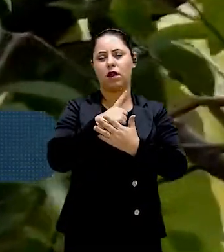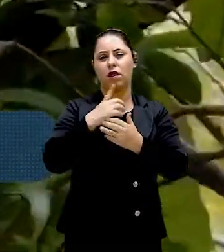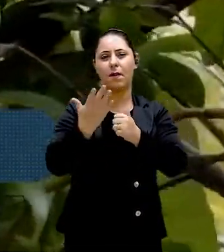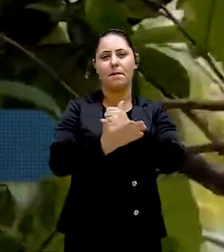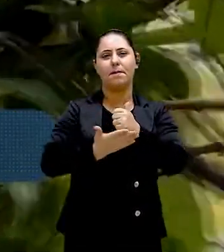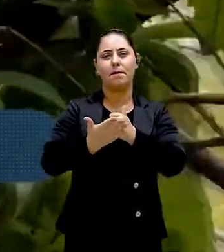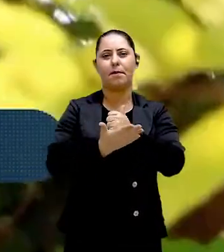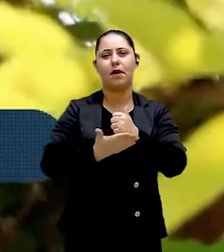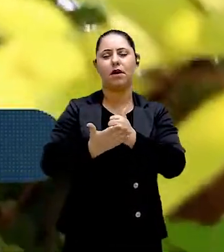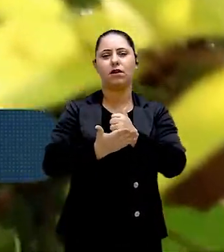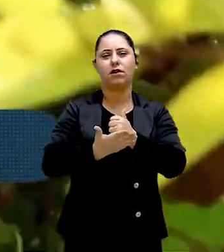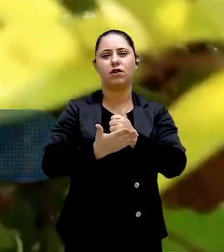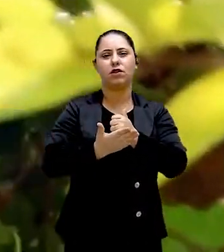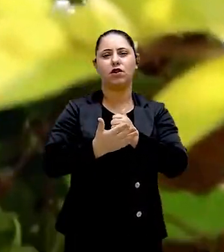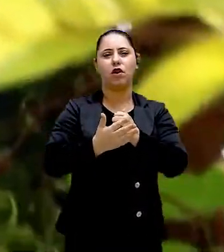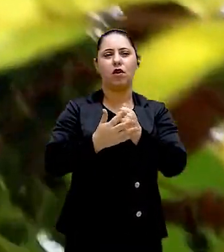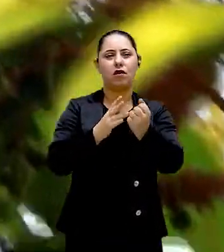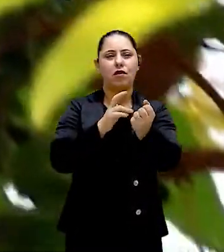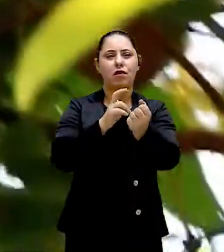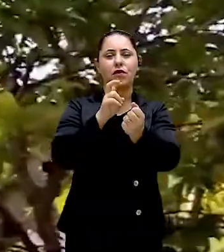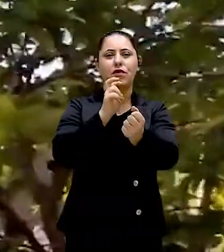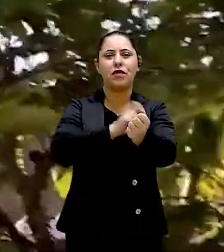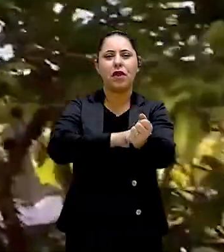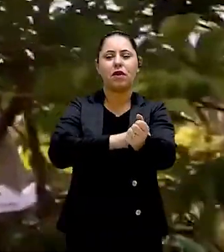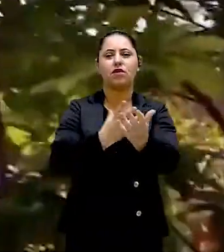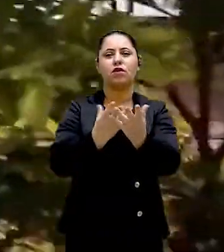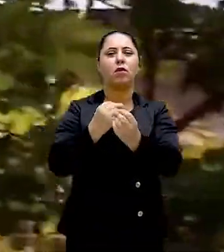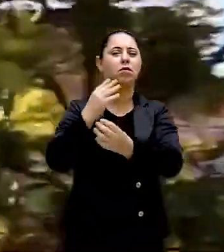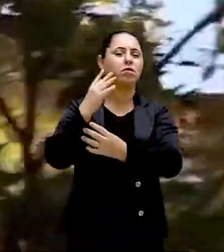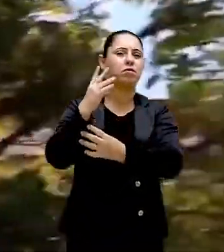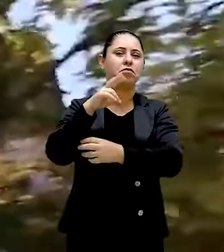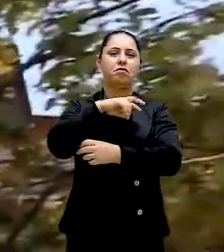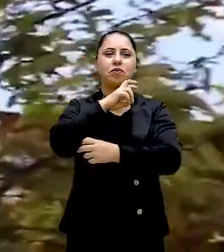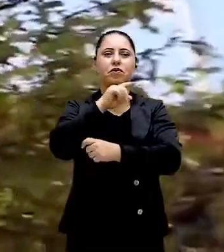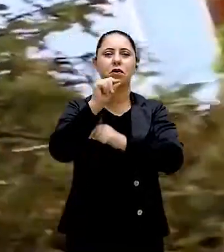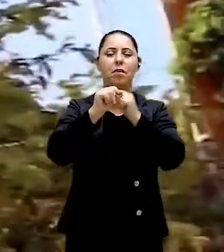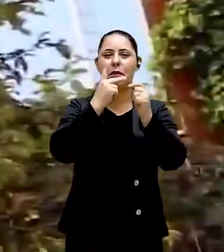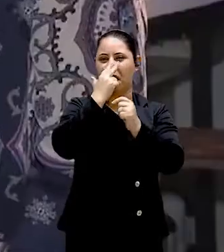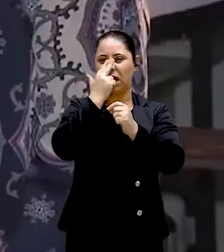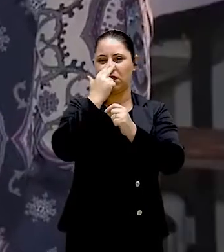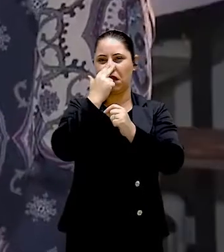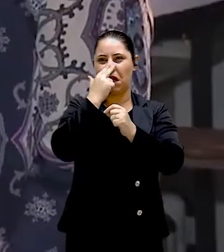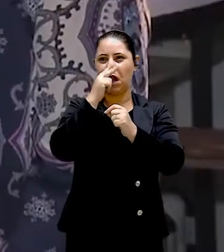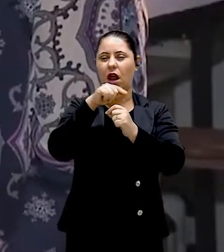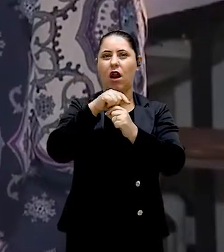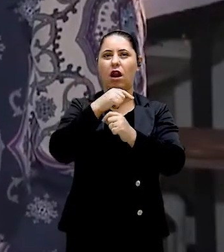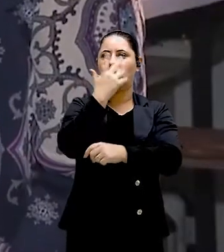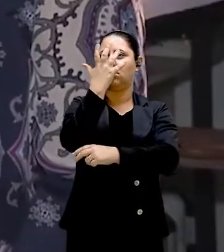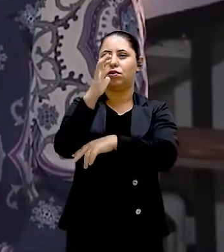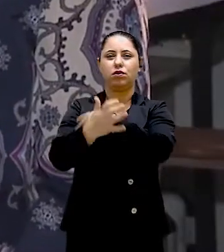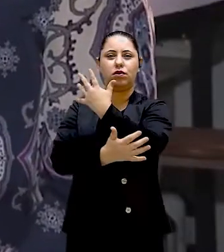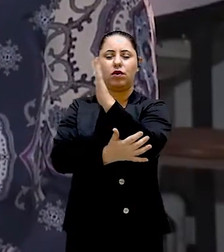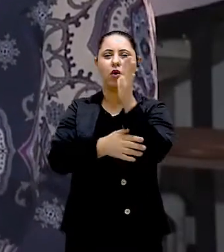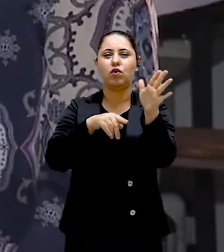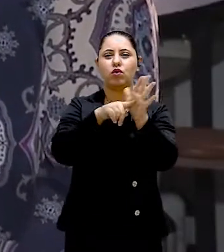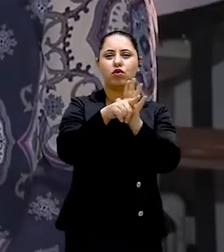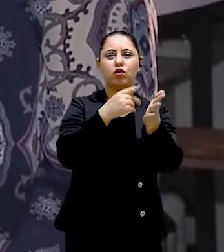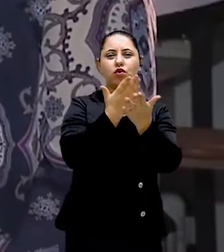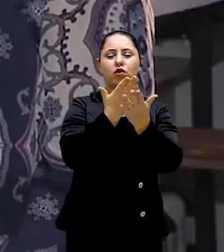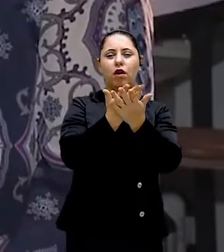veneno de um inseto temido por muitos e considerado praga nas lavouras. Eu estudo o veneno